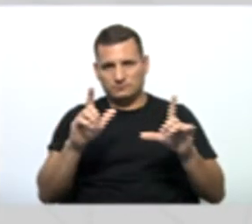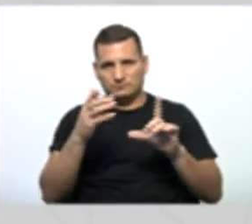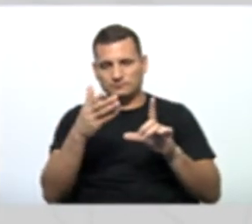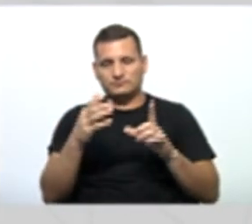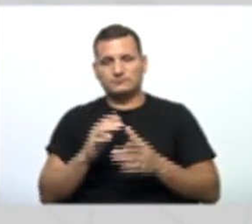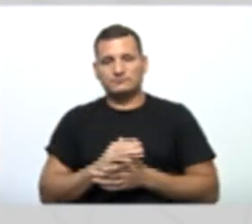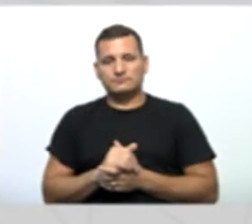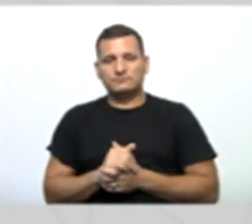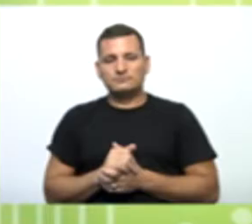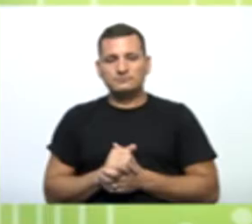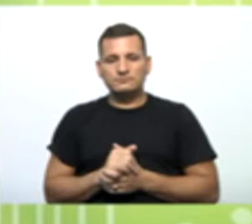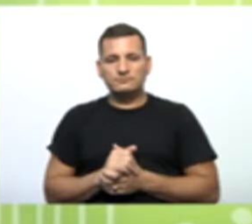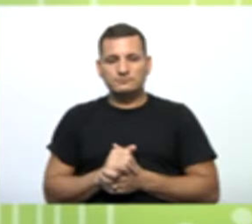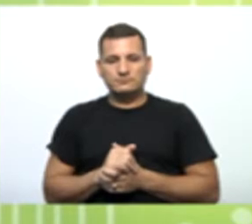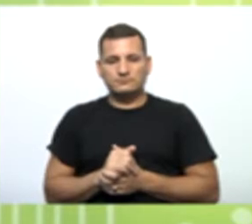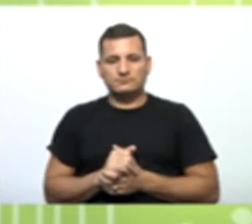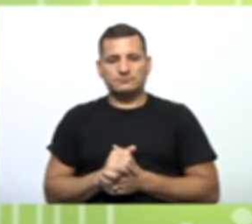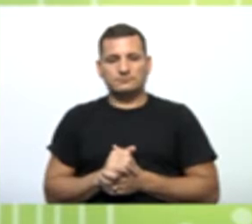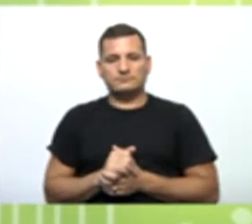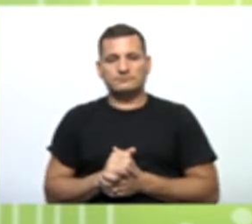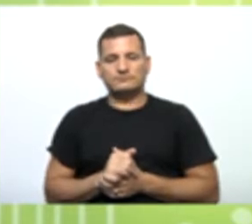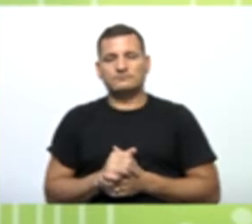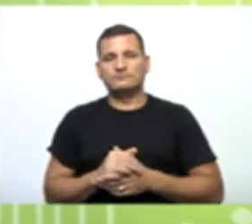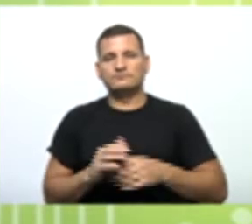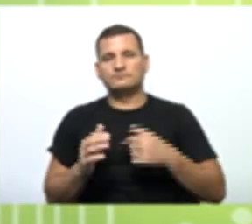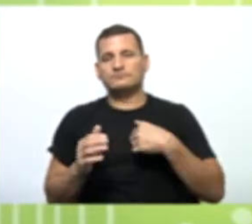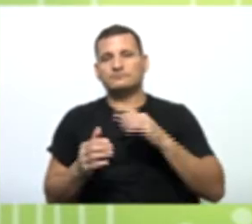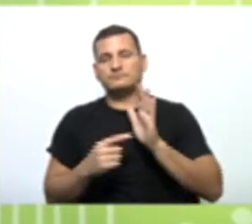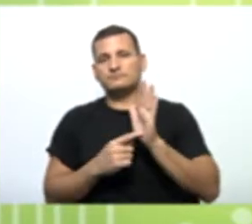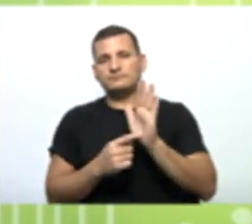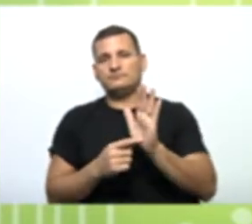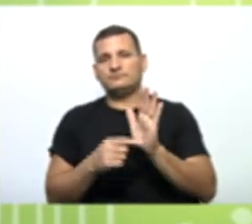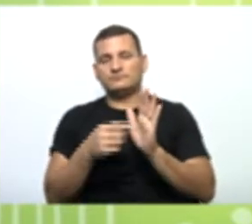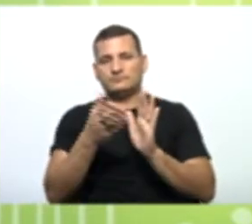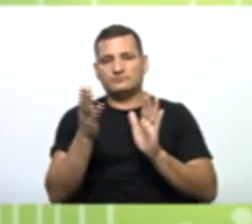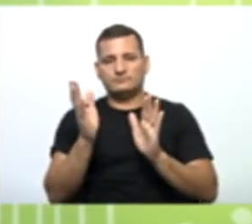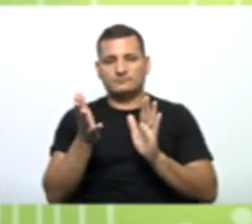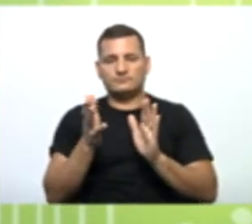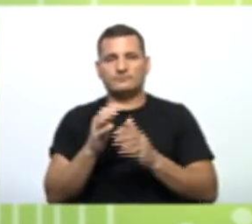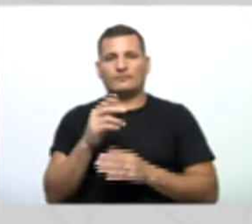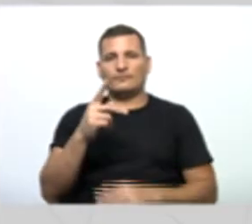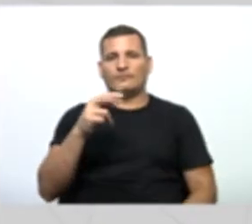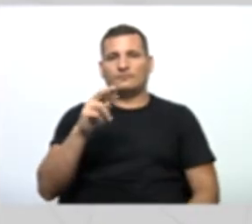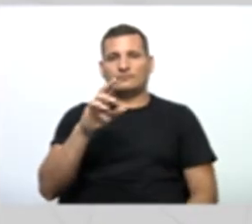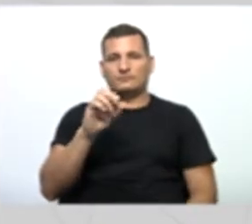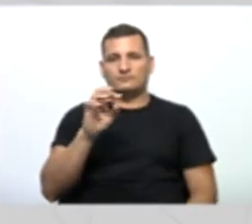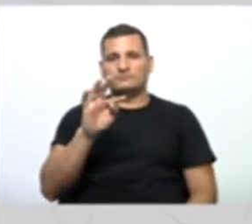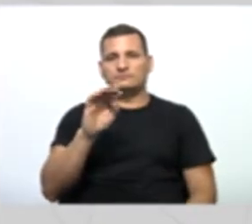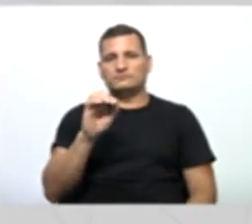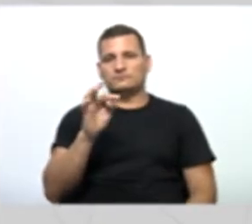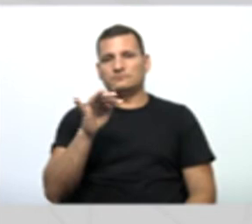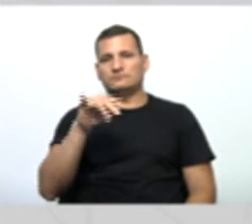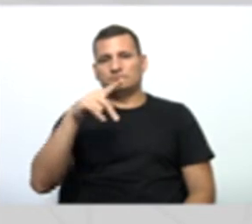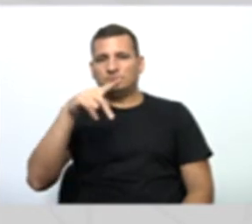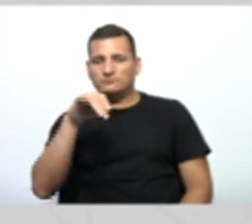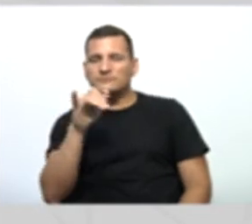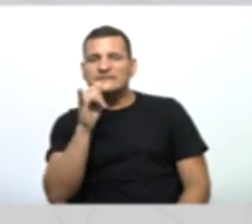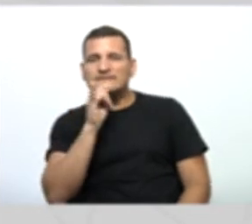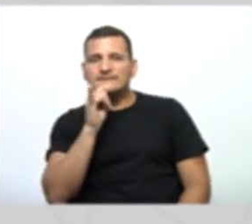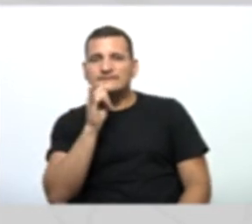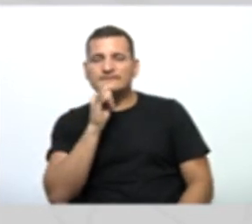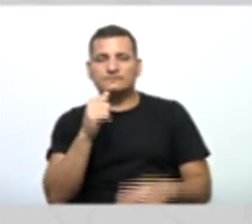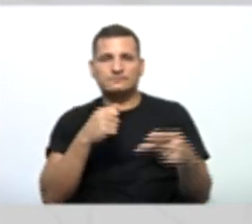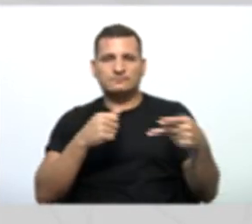Veja bem, ó, eu passei aqui a questão dos protótipos, né? O protótipo,